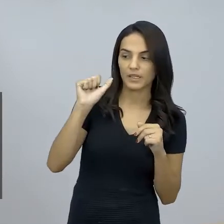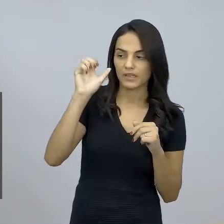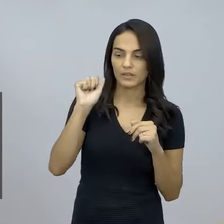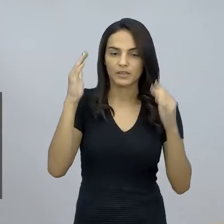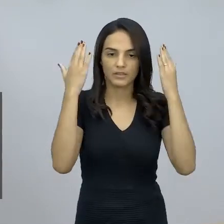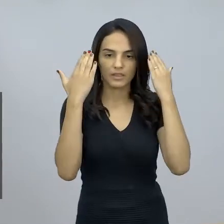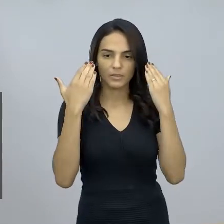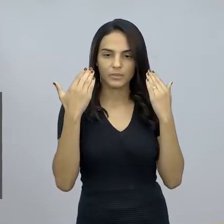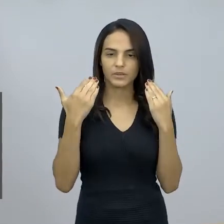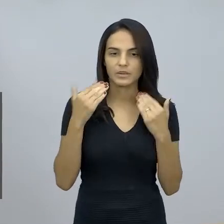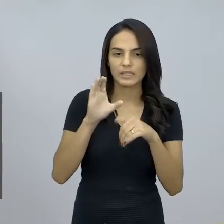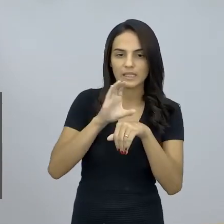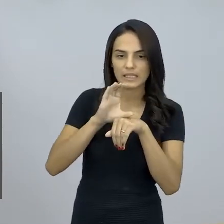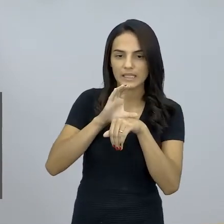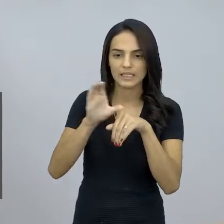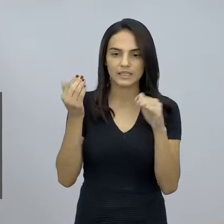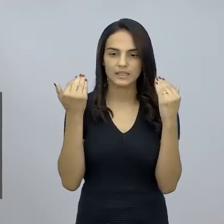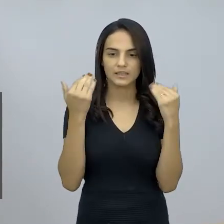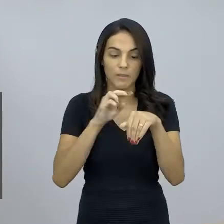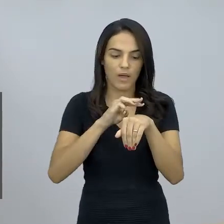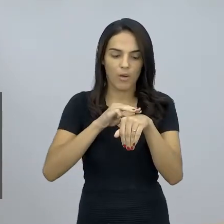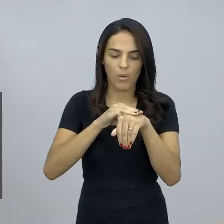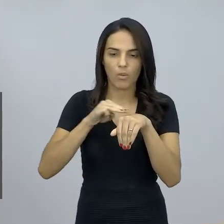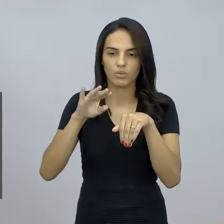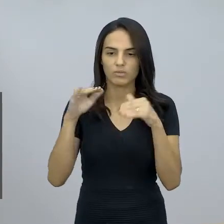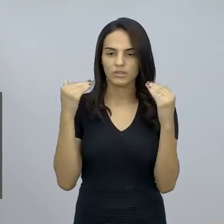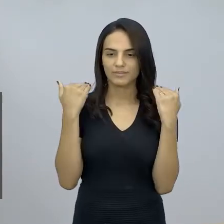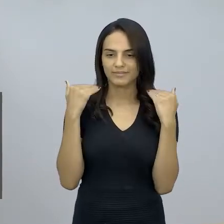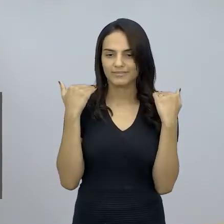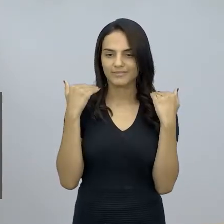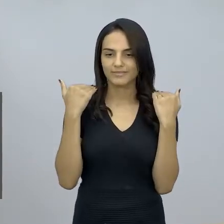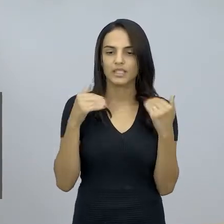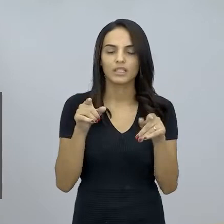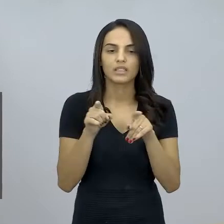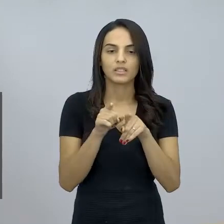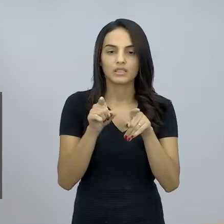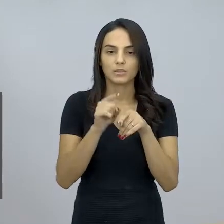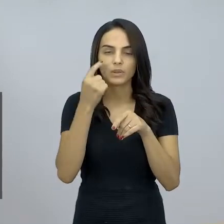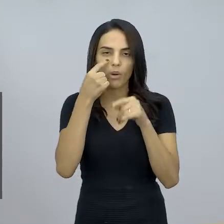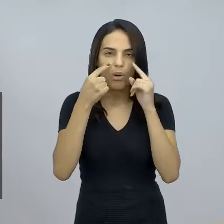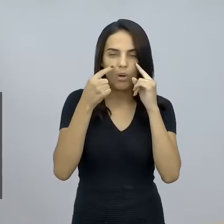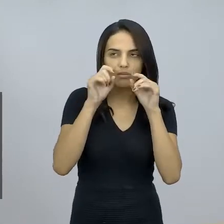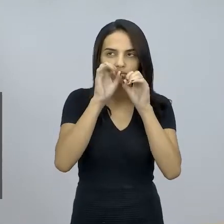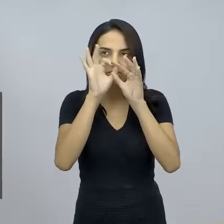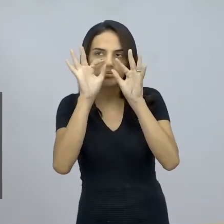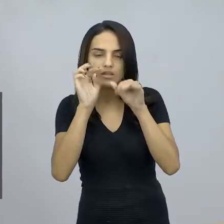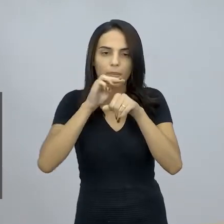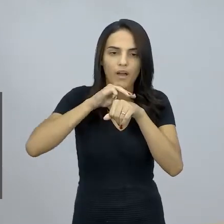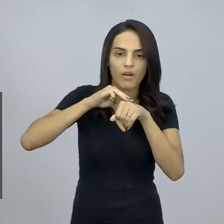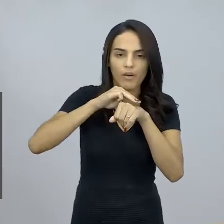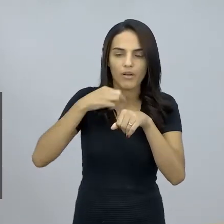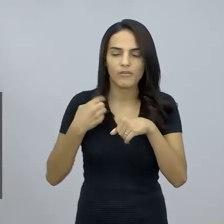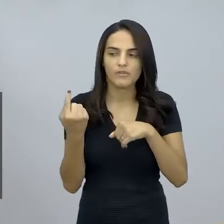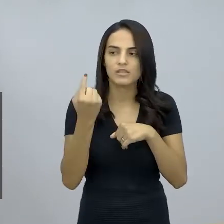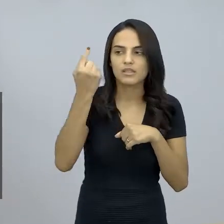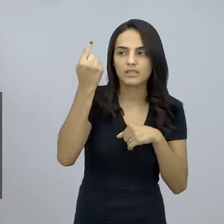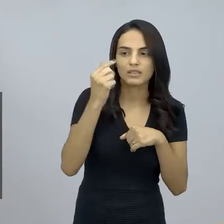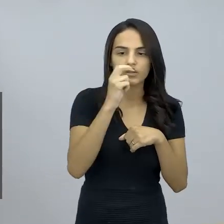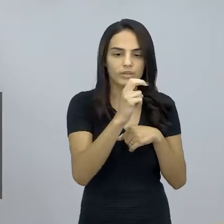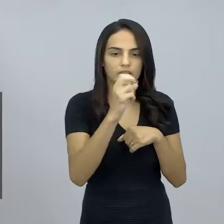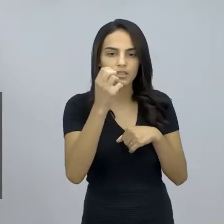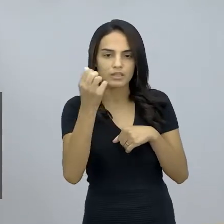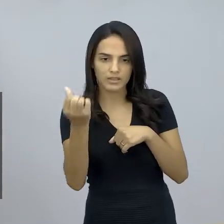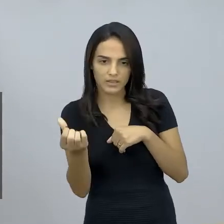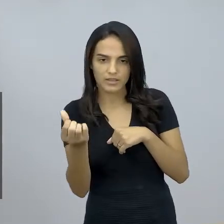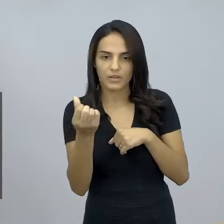cabelos castanhos na altura dos ombros, tenho olhos castanhos, tenho 1,56 m, que a